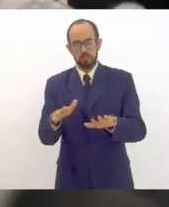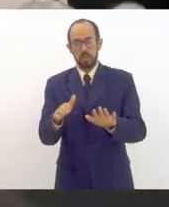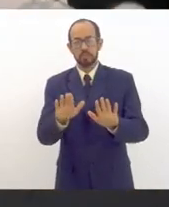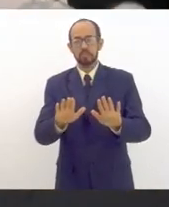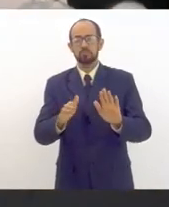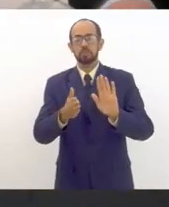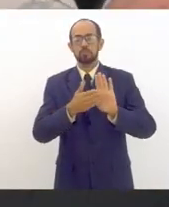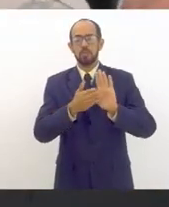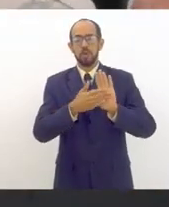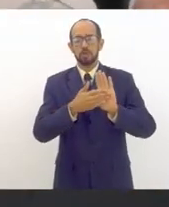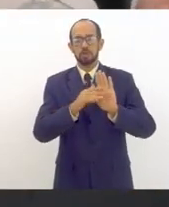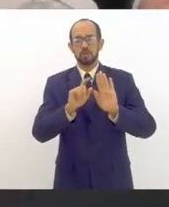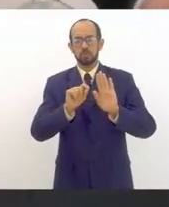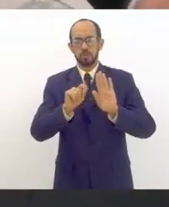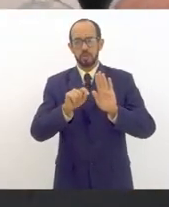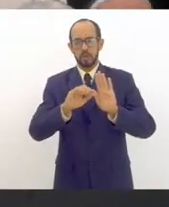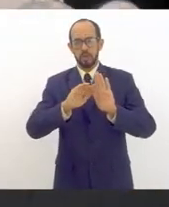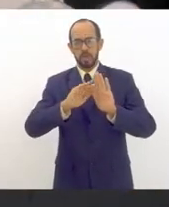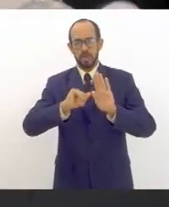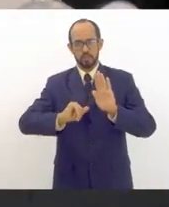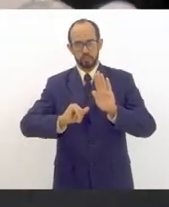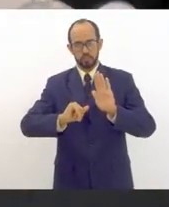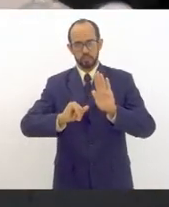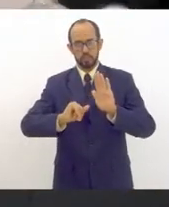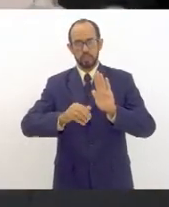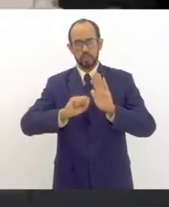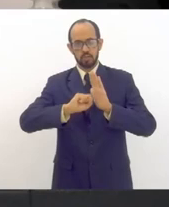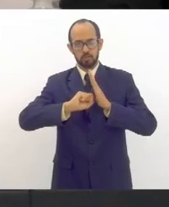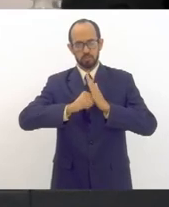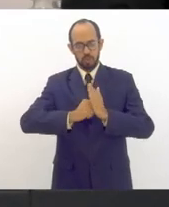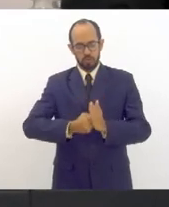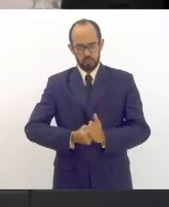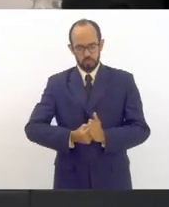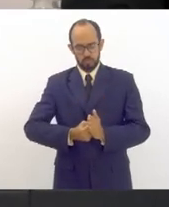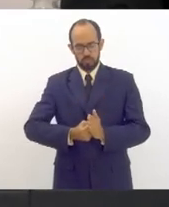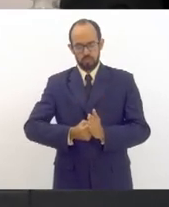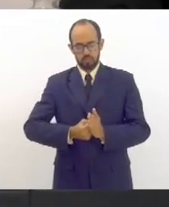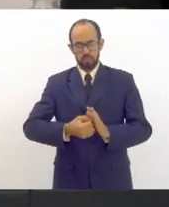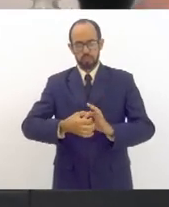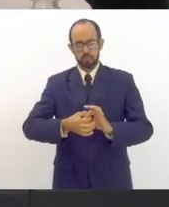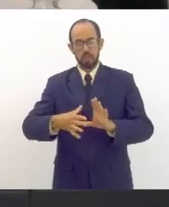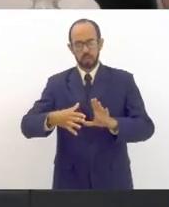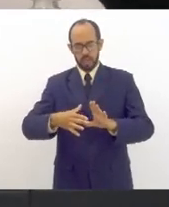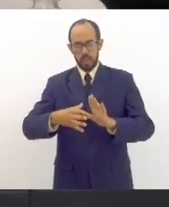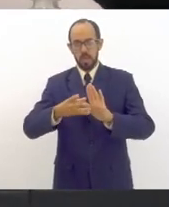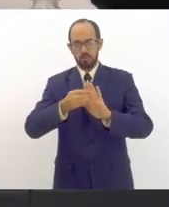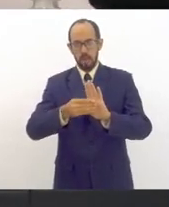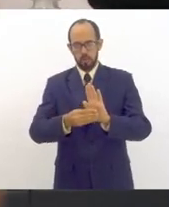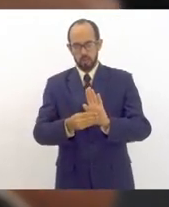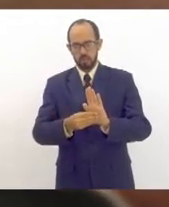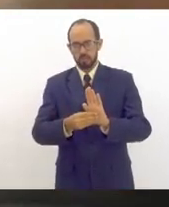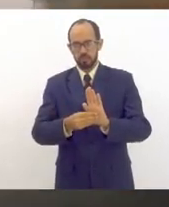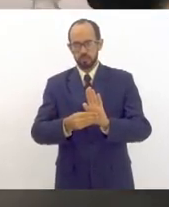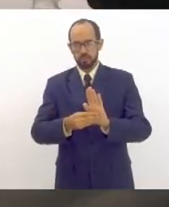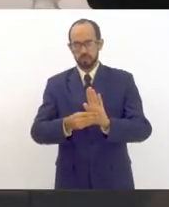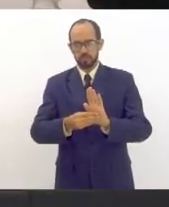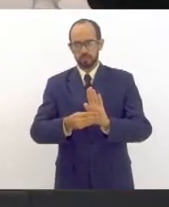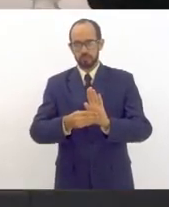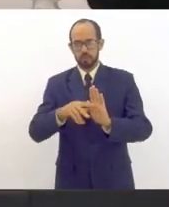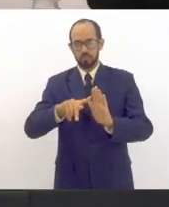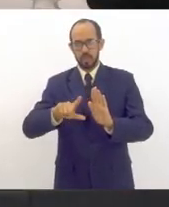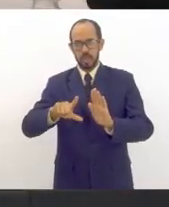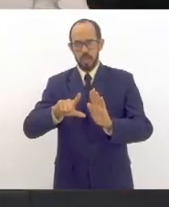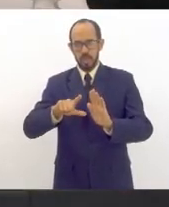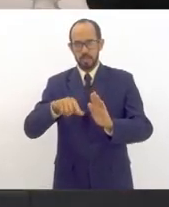é a gente retira a pauta do veto, destrava a pauta, o projeto do governo